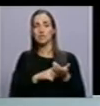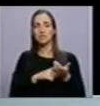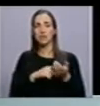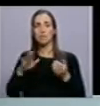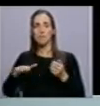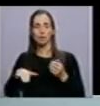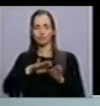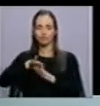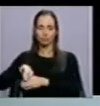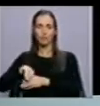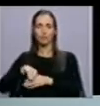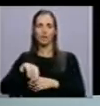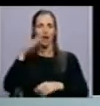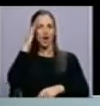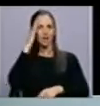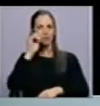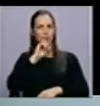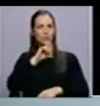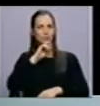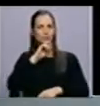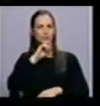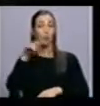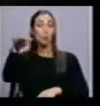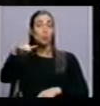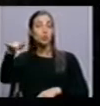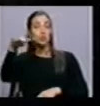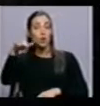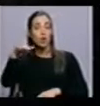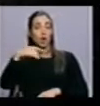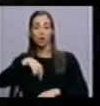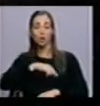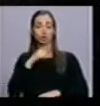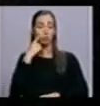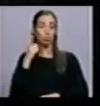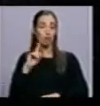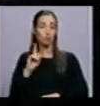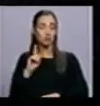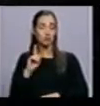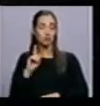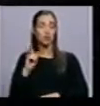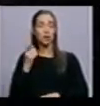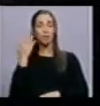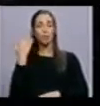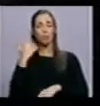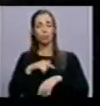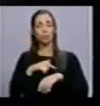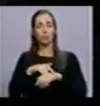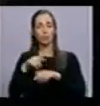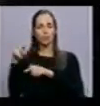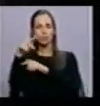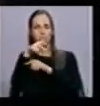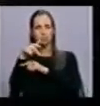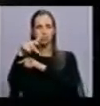Será que vem de uma zona de Vesta que nós ainda não conhecemos? Até recentemente, a sonda Dawn